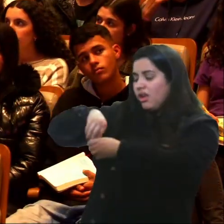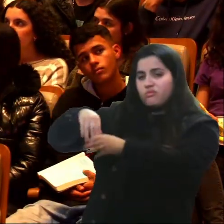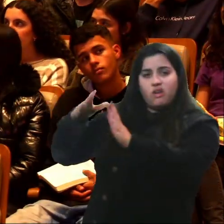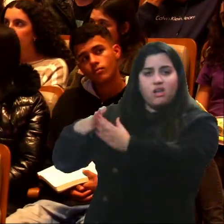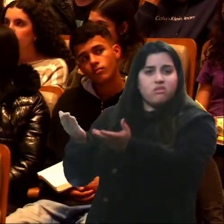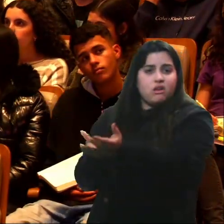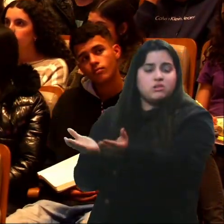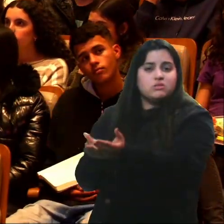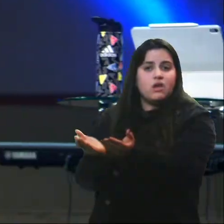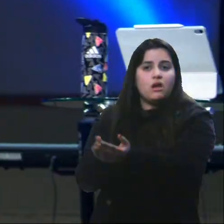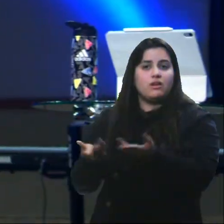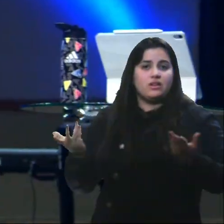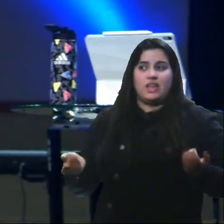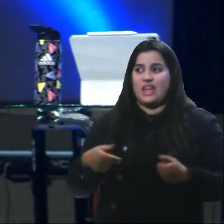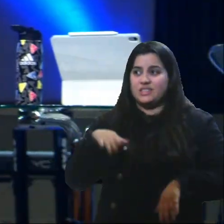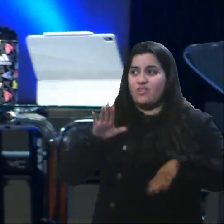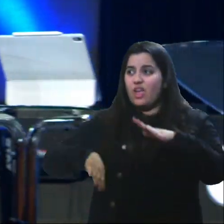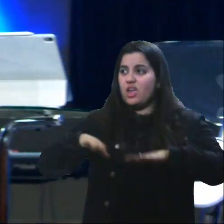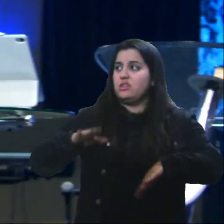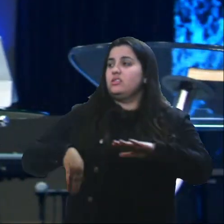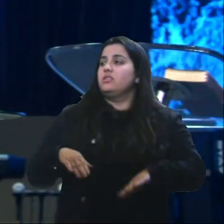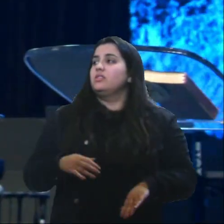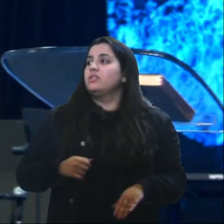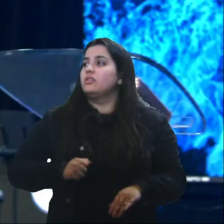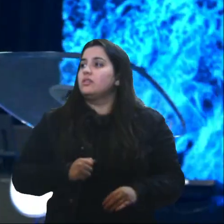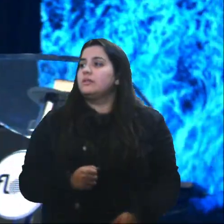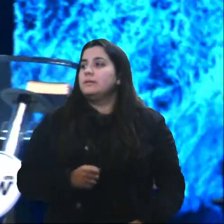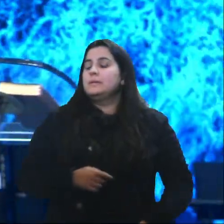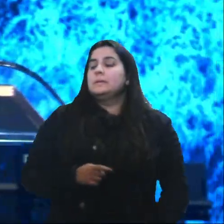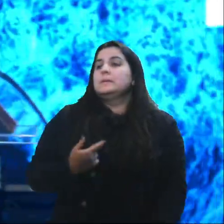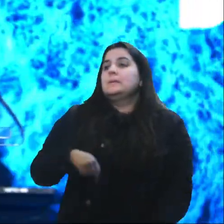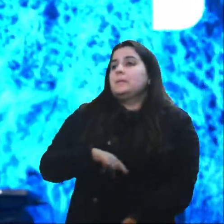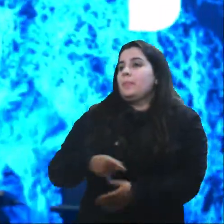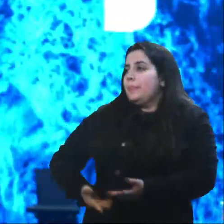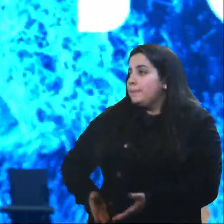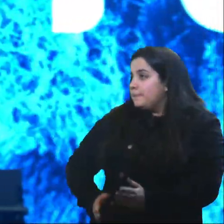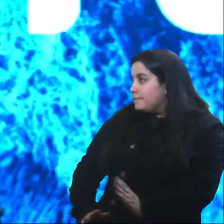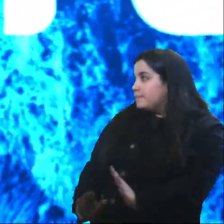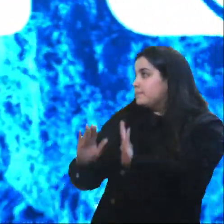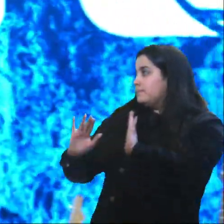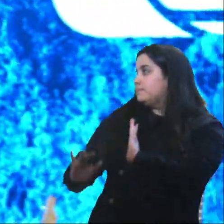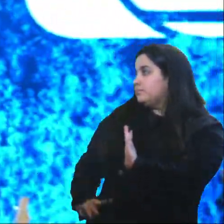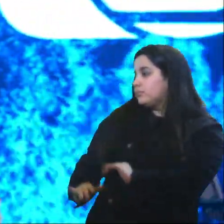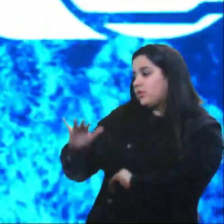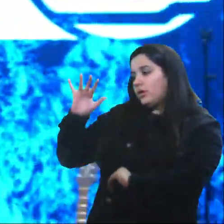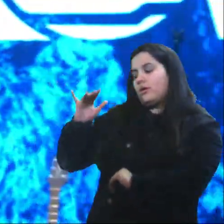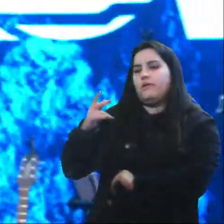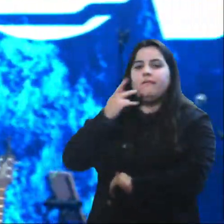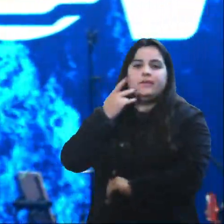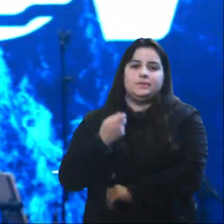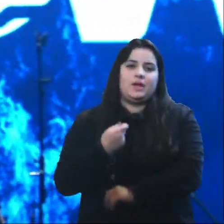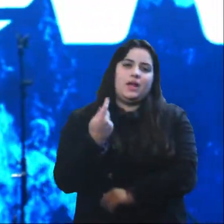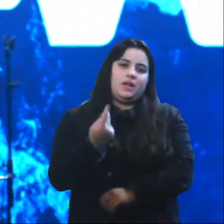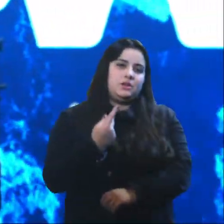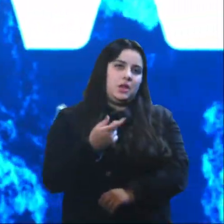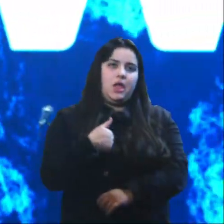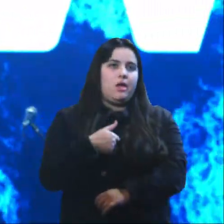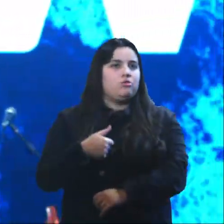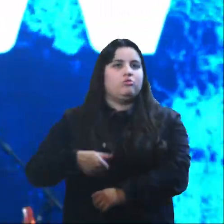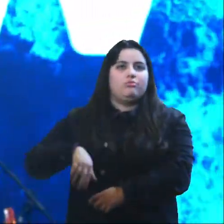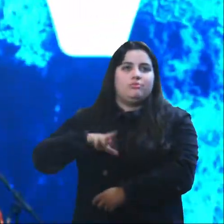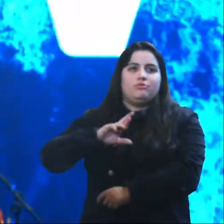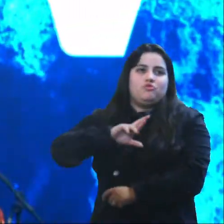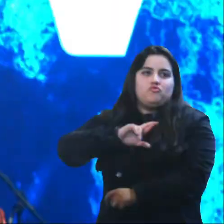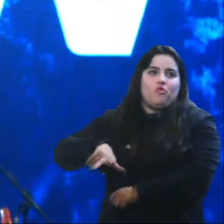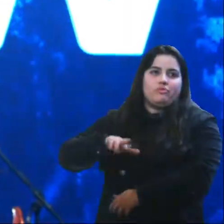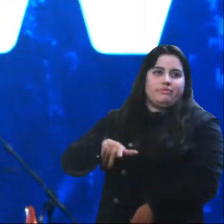E muitas vezes, por a gente nascer num lar cristão, eu digo a gente para a gente se identificar, eu não nasci num lar